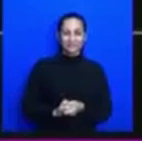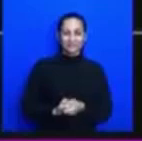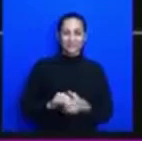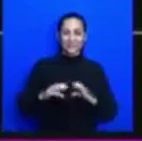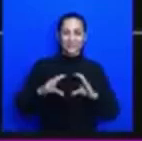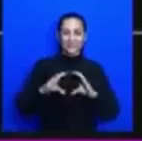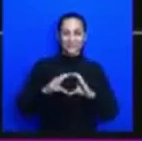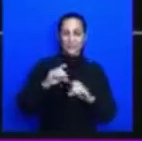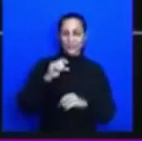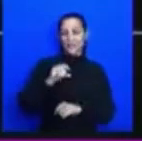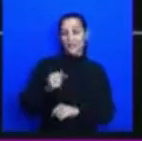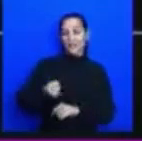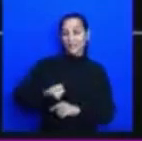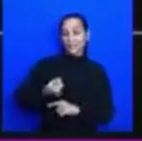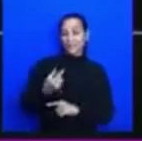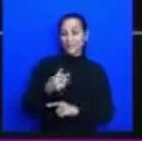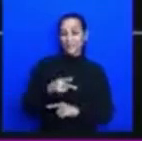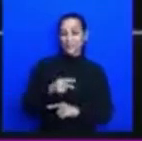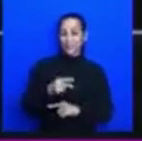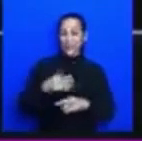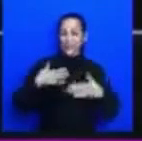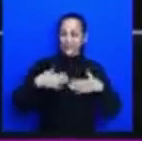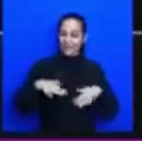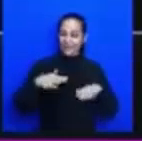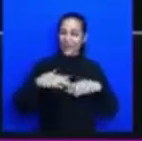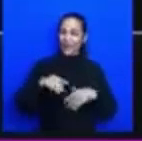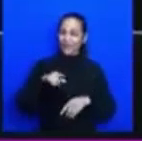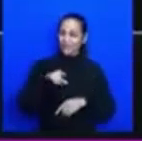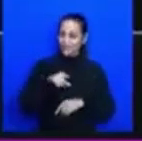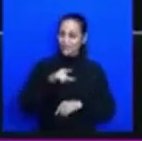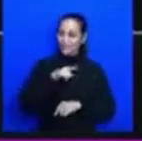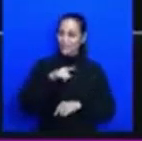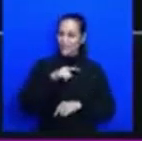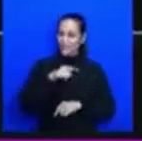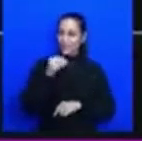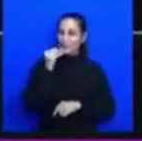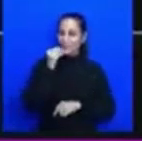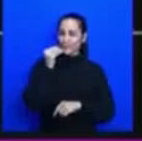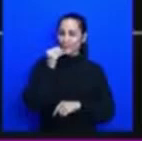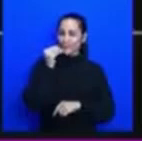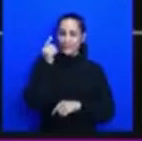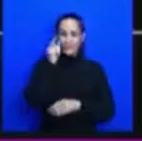Número 12. Calma que você tem chance ainda.